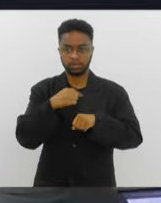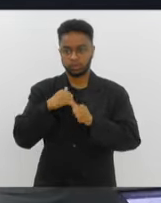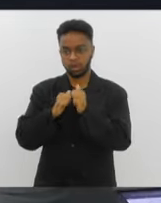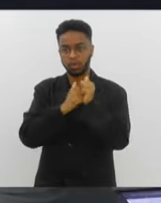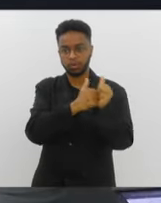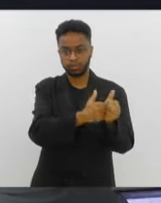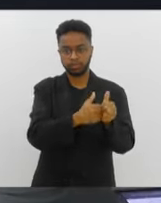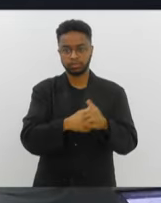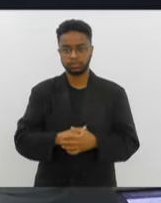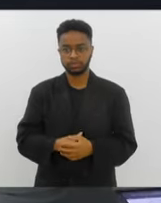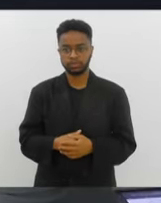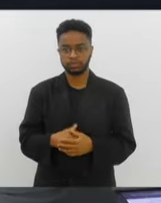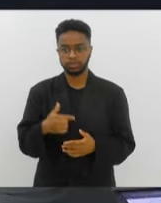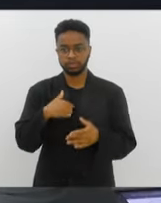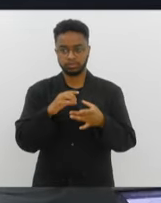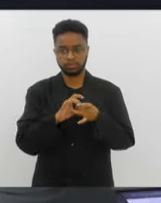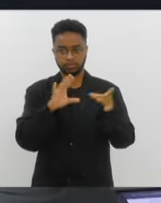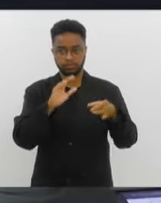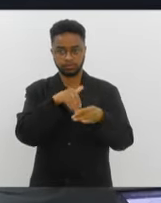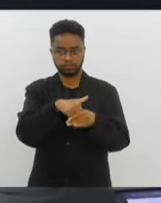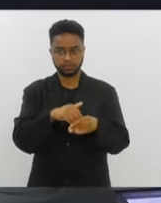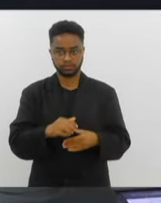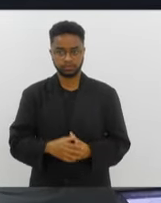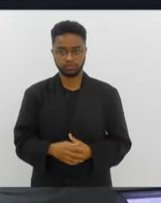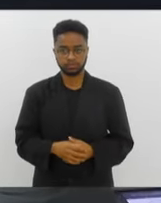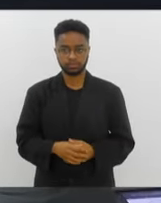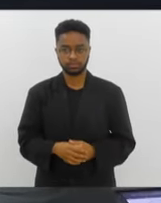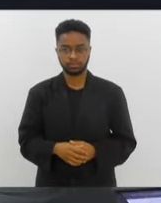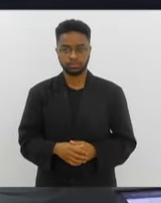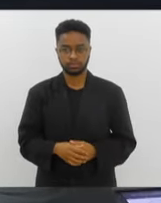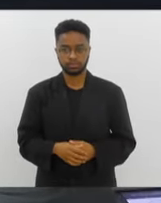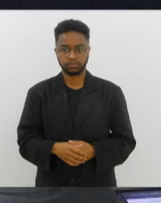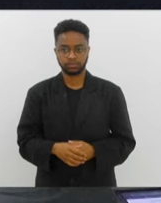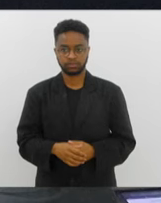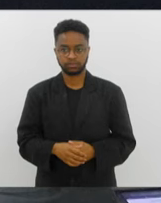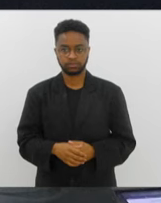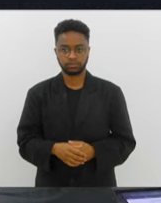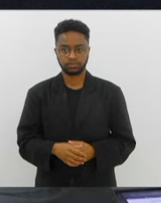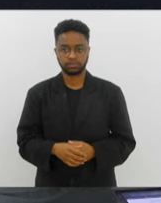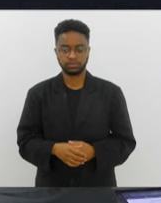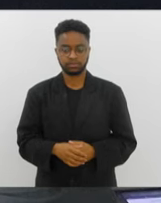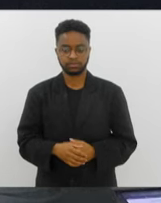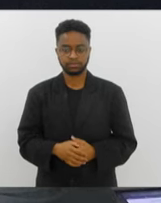Então, vou colocar em votação. Já te deu, tá?